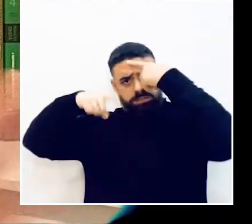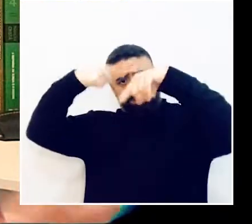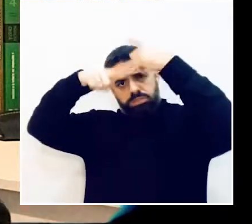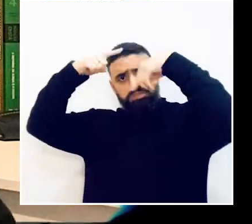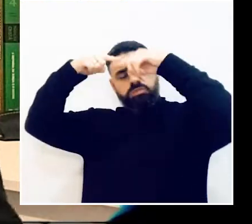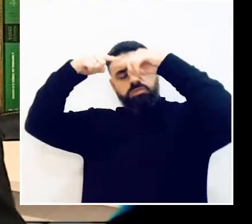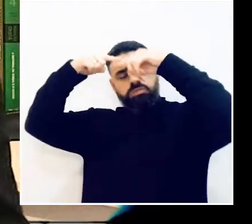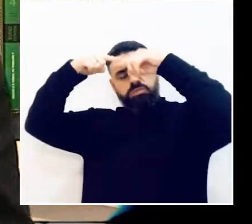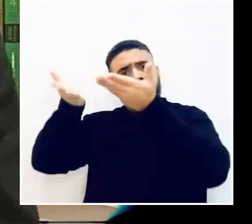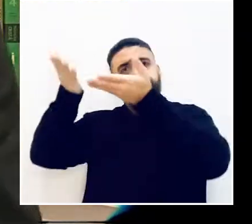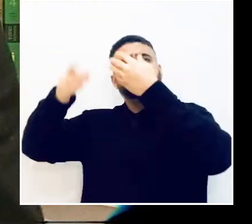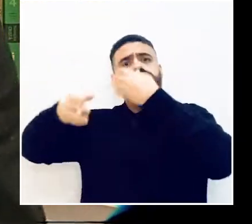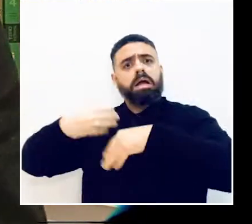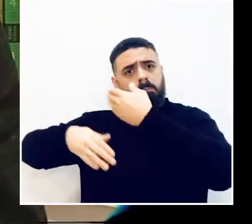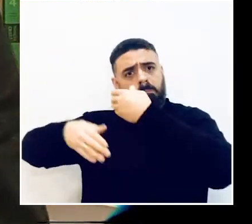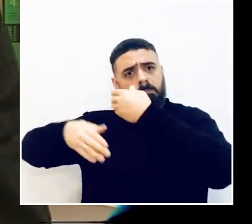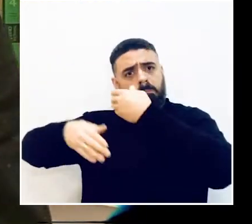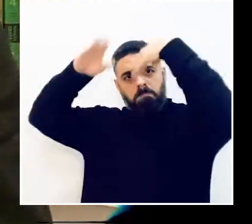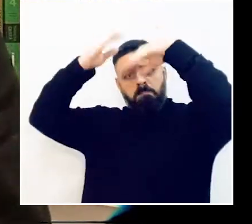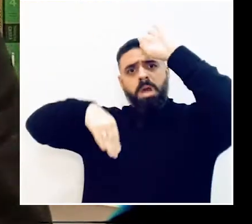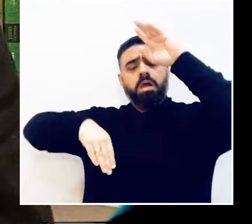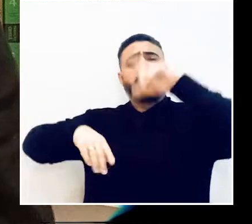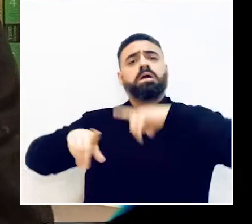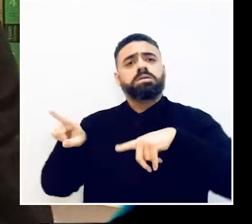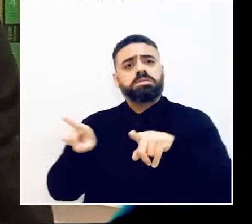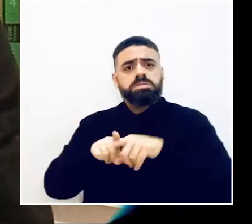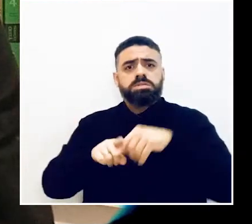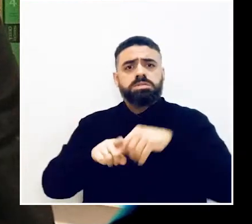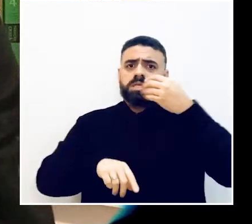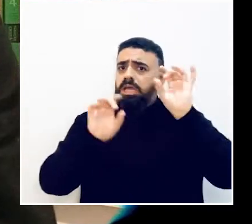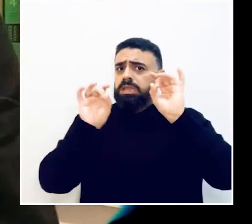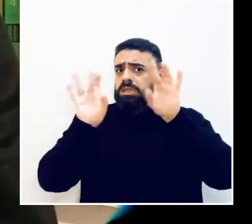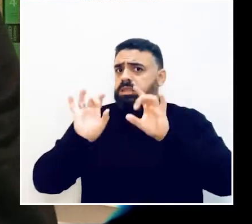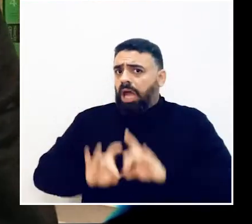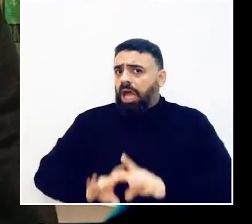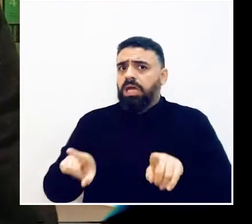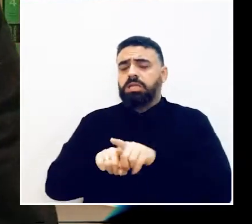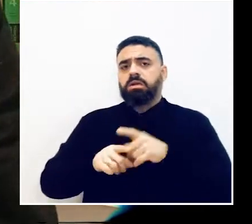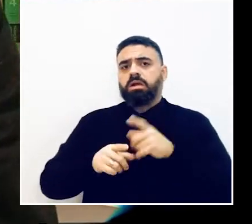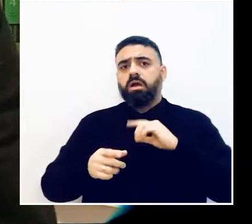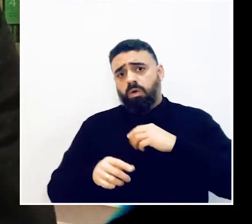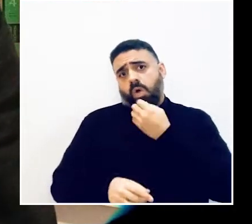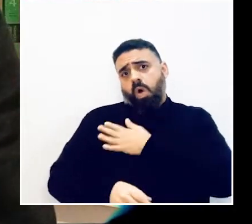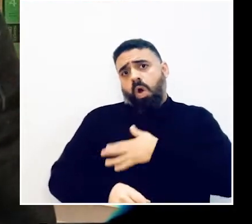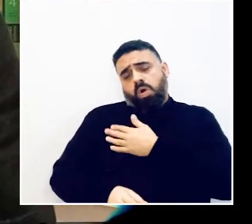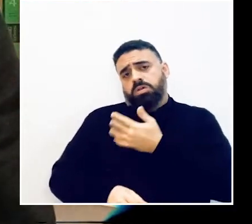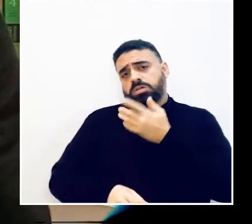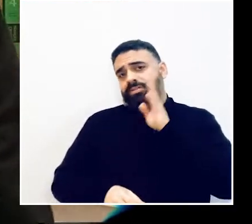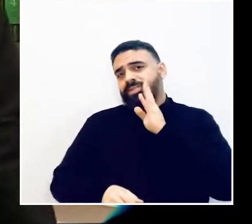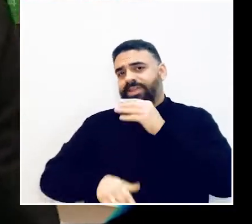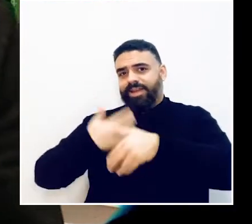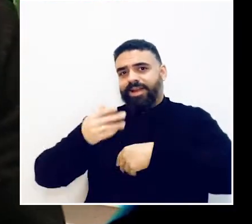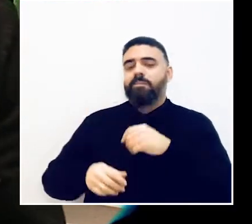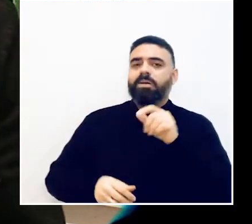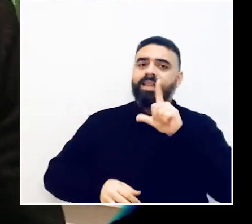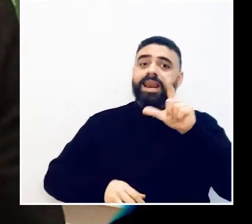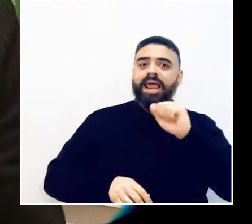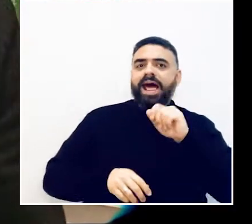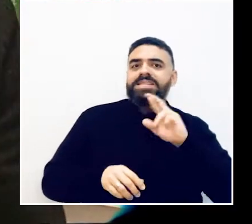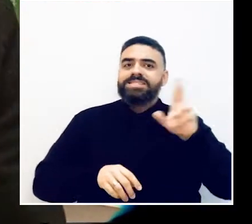habilidades em diferentes áreas, como hobbies, etc. E isso não necessariamente é uma vocação, e a gente precisa entender